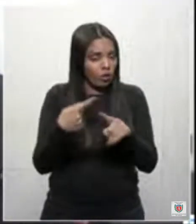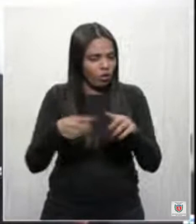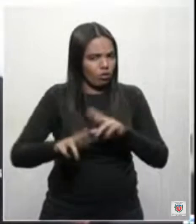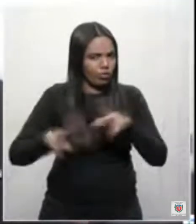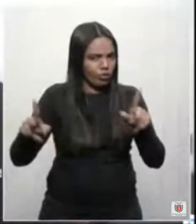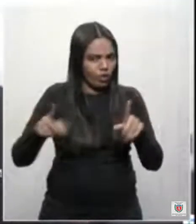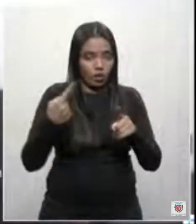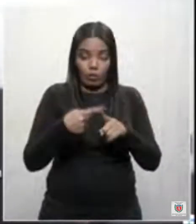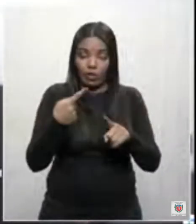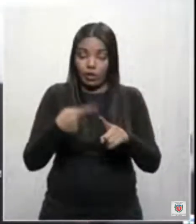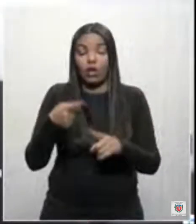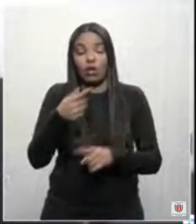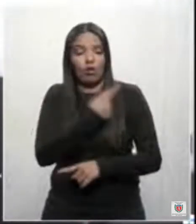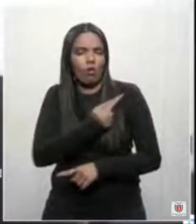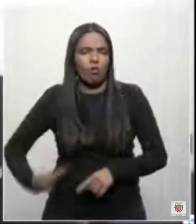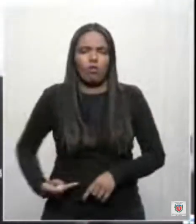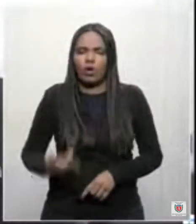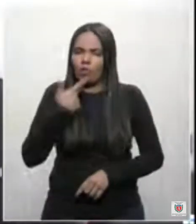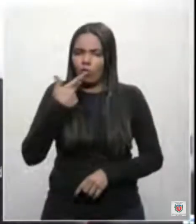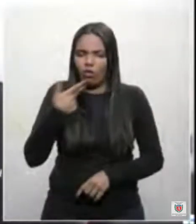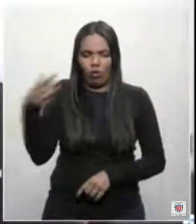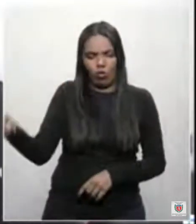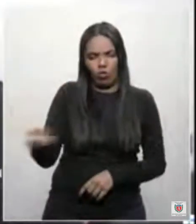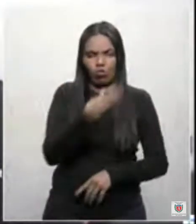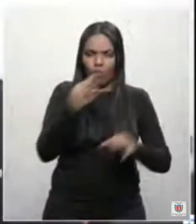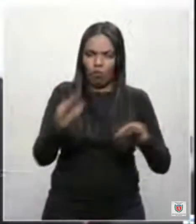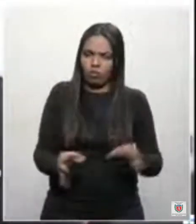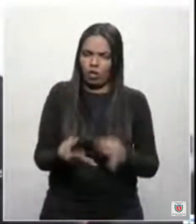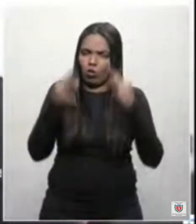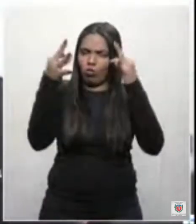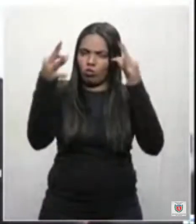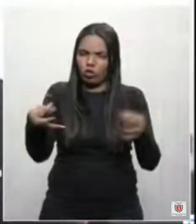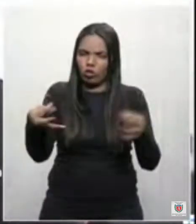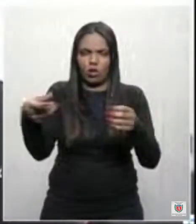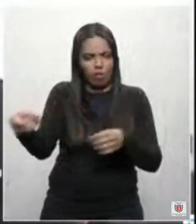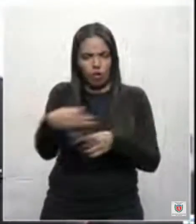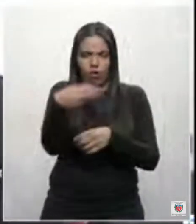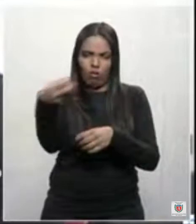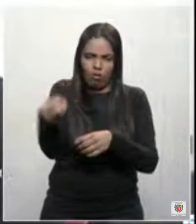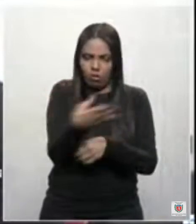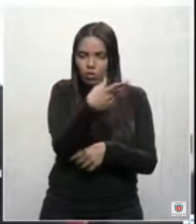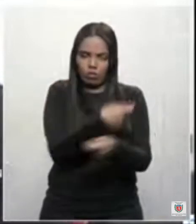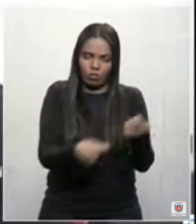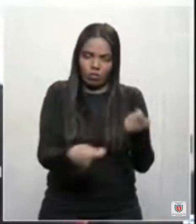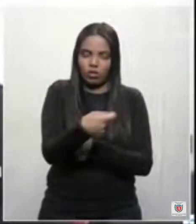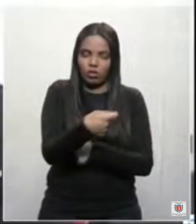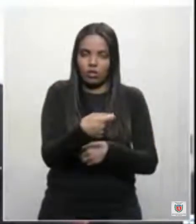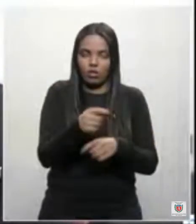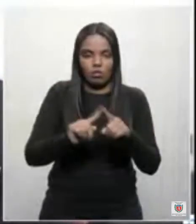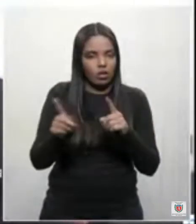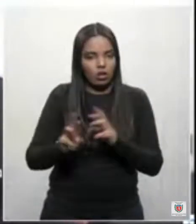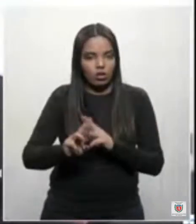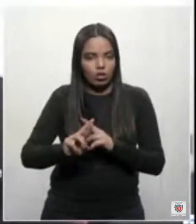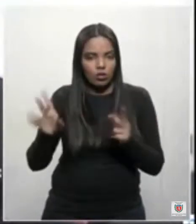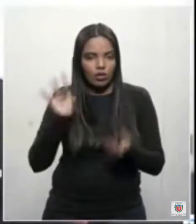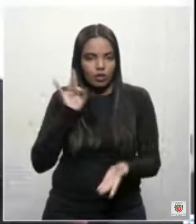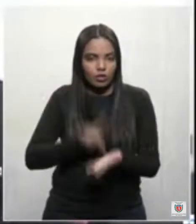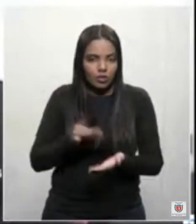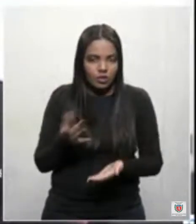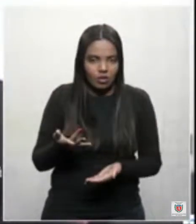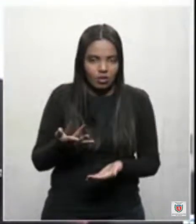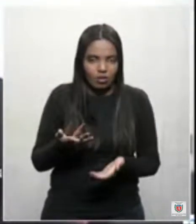de inovação tecnológica, de inovação na modernidade administrativa e de compliance da realidade. Eu gostaria